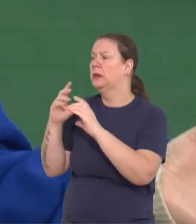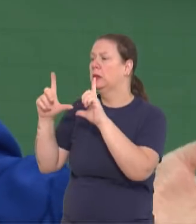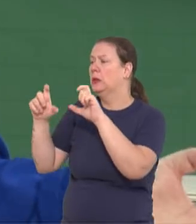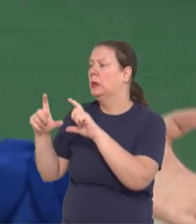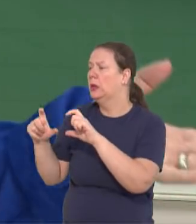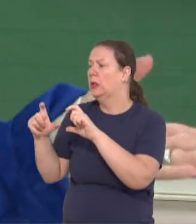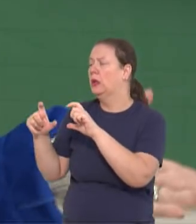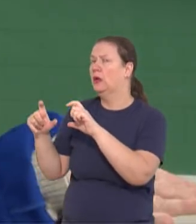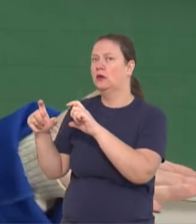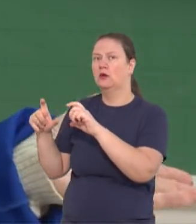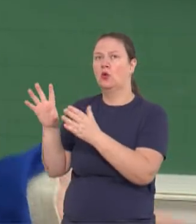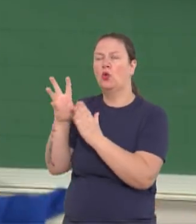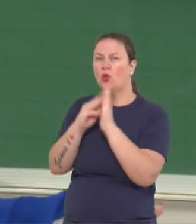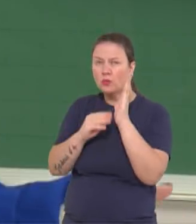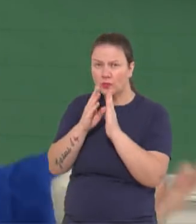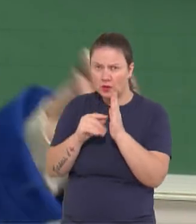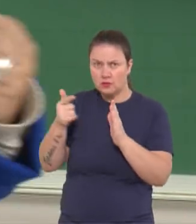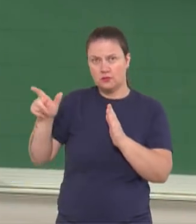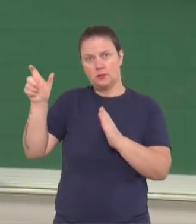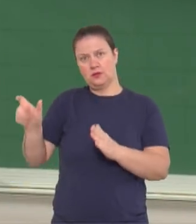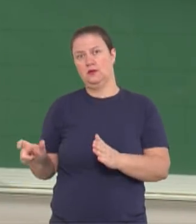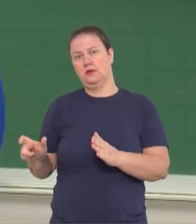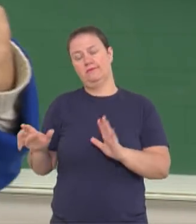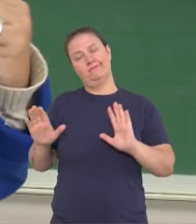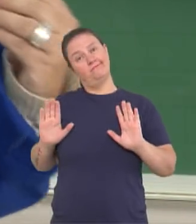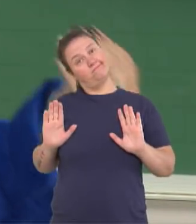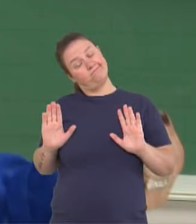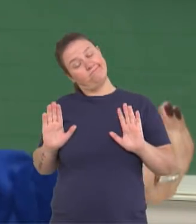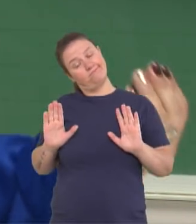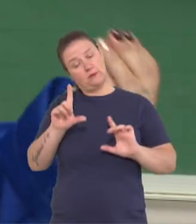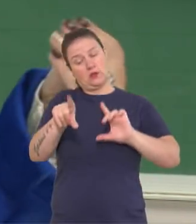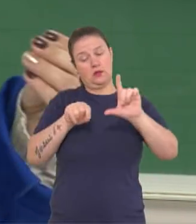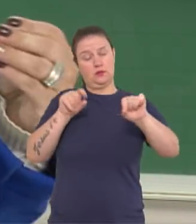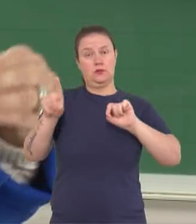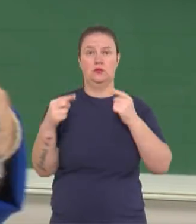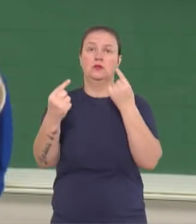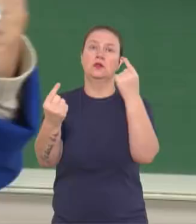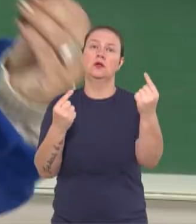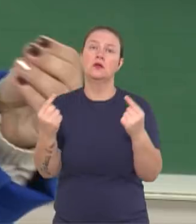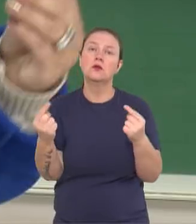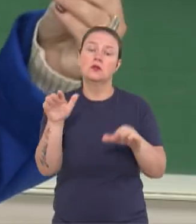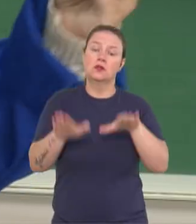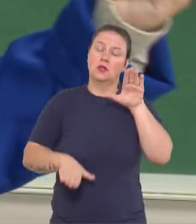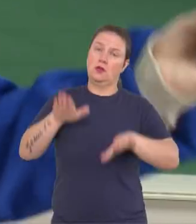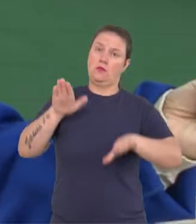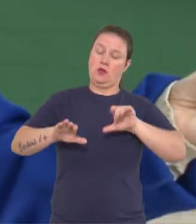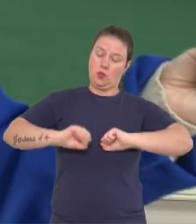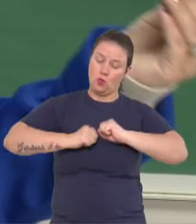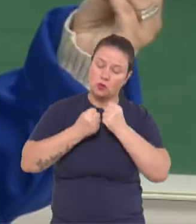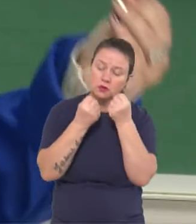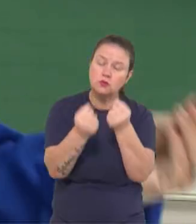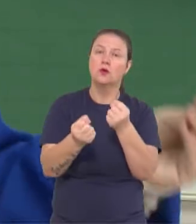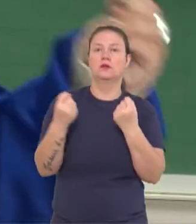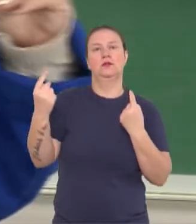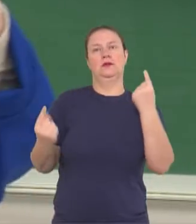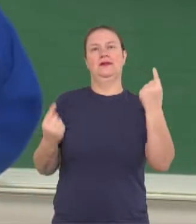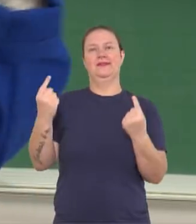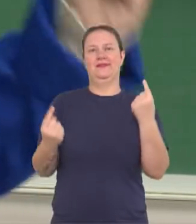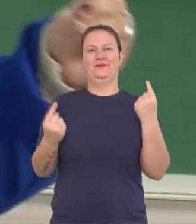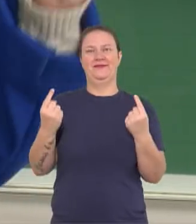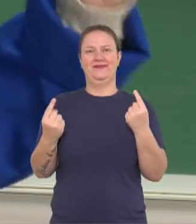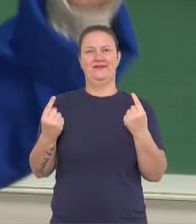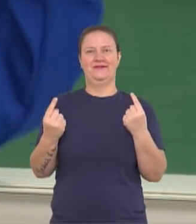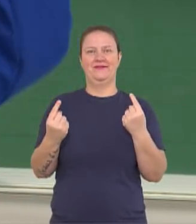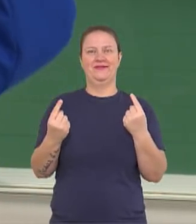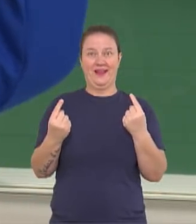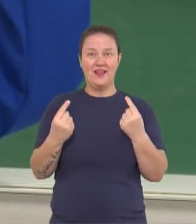ainda, né? Porque o conhecimento, ele é adquirido por cada pessoa individualmente, dependendo aí do seu esforço cognitivo para